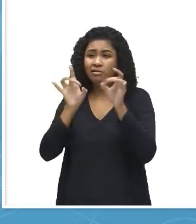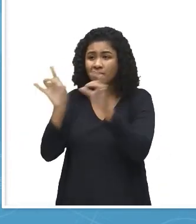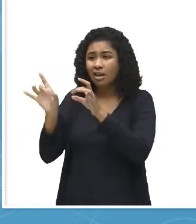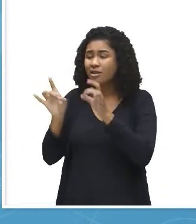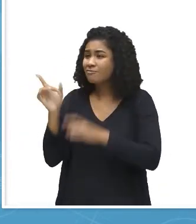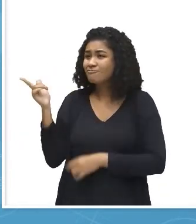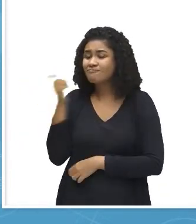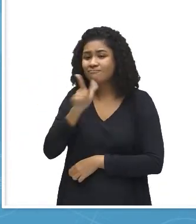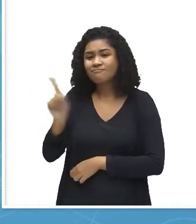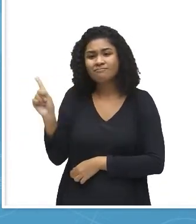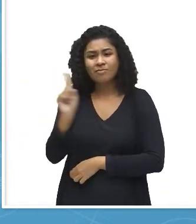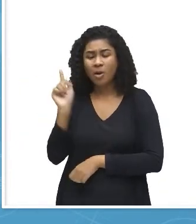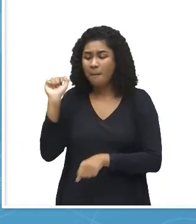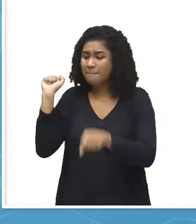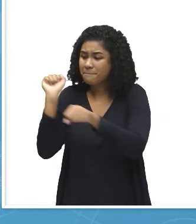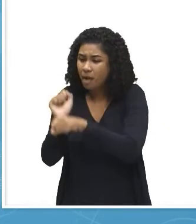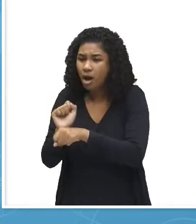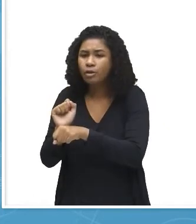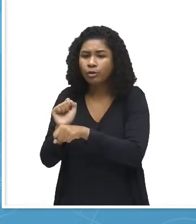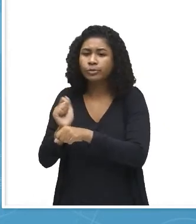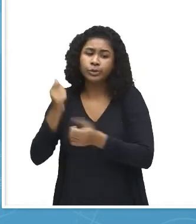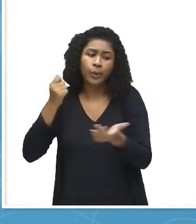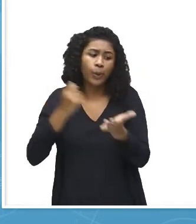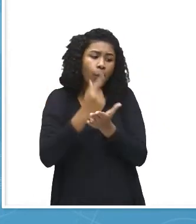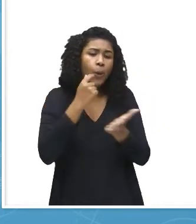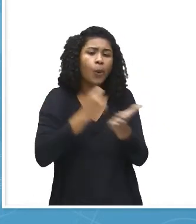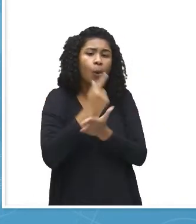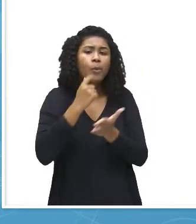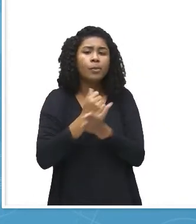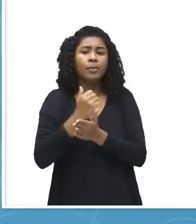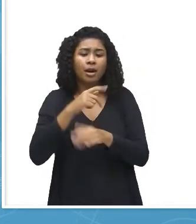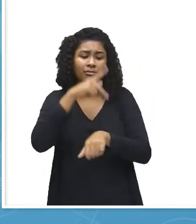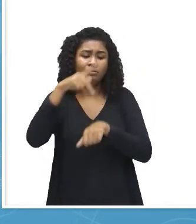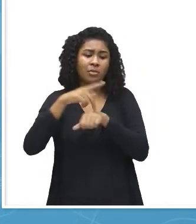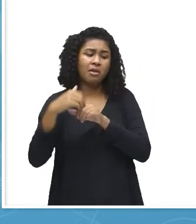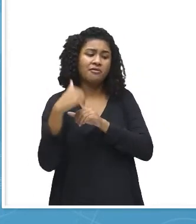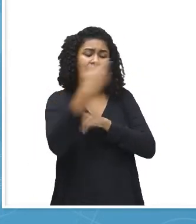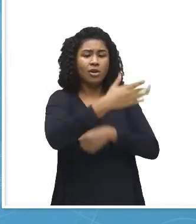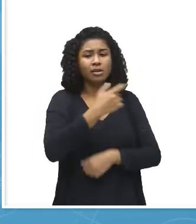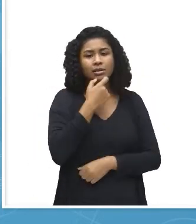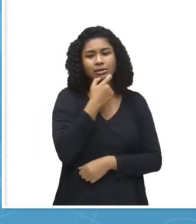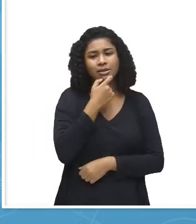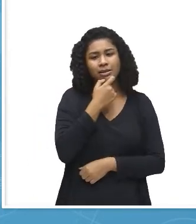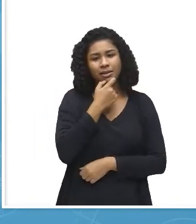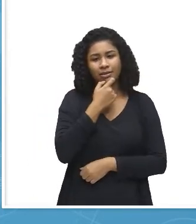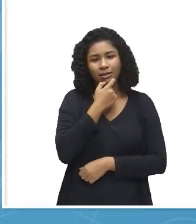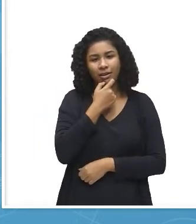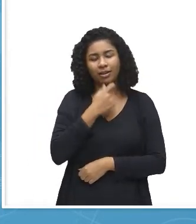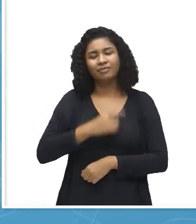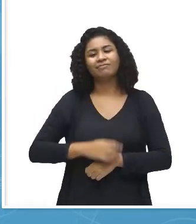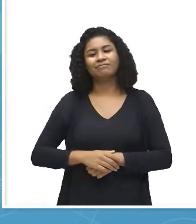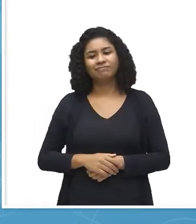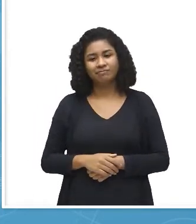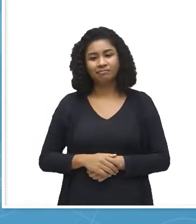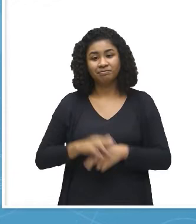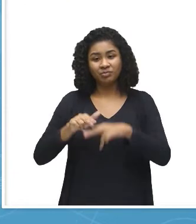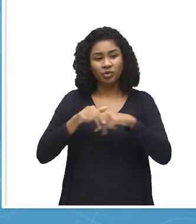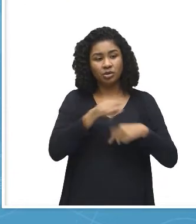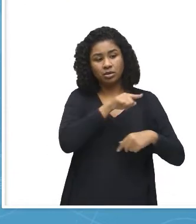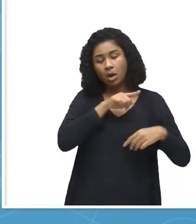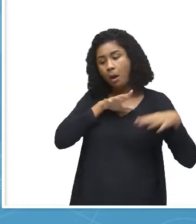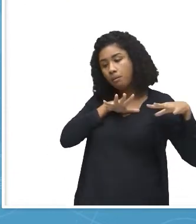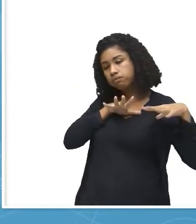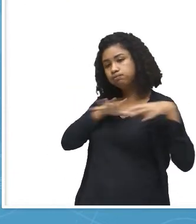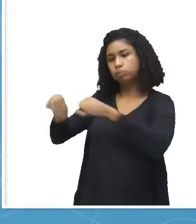e passou a ser uma compradora desse tecido vindo diretamente da Inglaterra. E isso causou uma dominação aos poucos